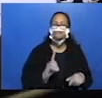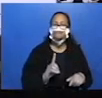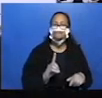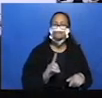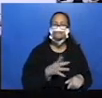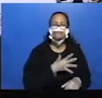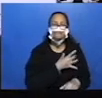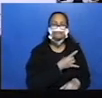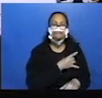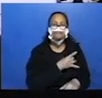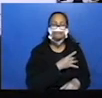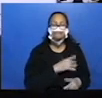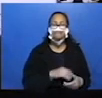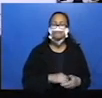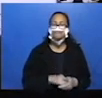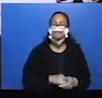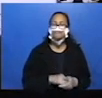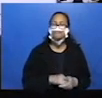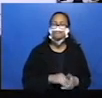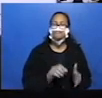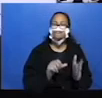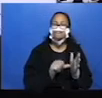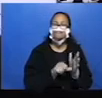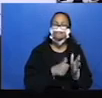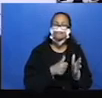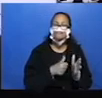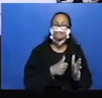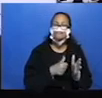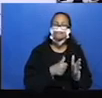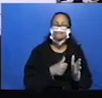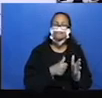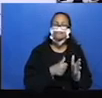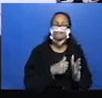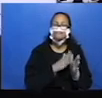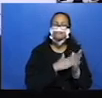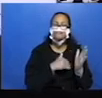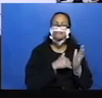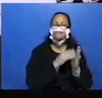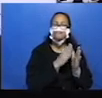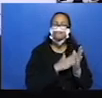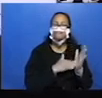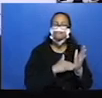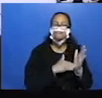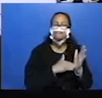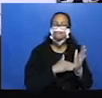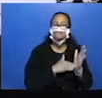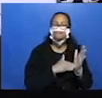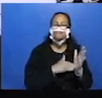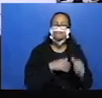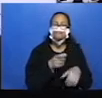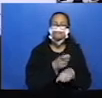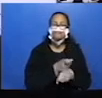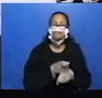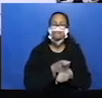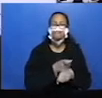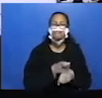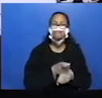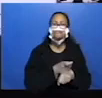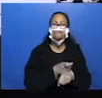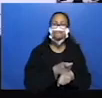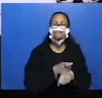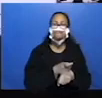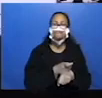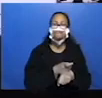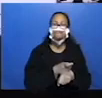arrepiantes. Então aqui, ó, primeiro nós fizemos o quê? Nós pintamos o quê? Os adjetivos. E ele